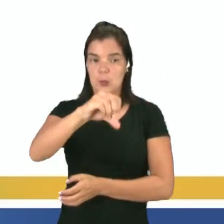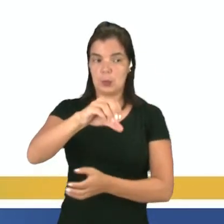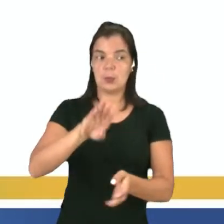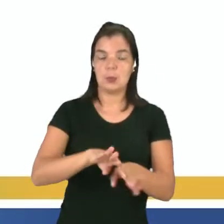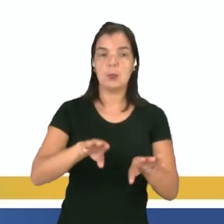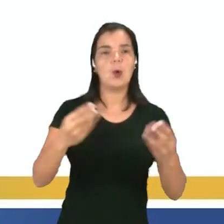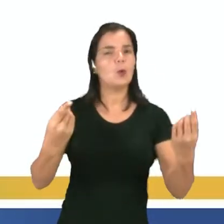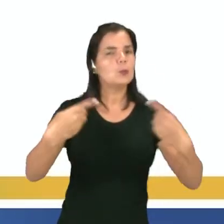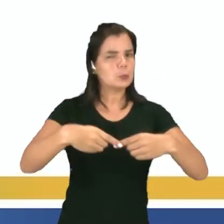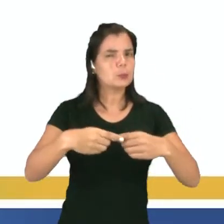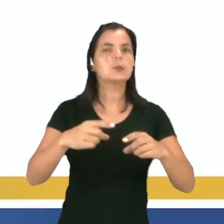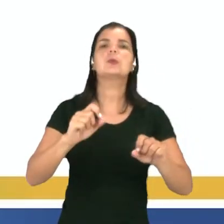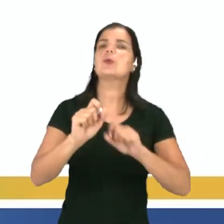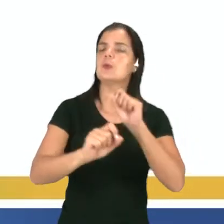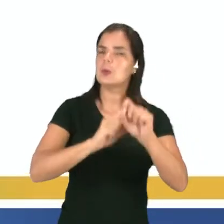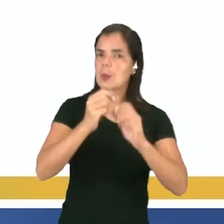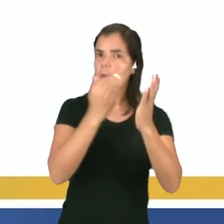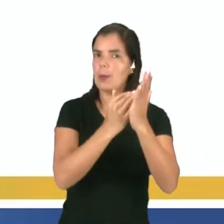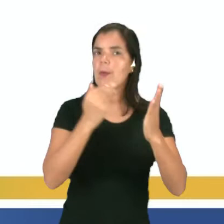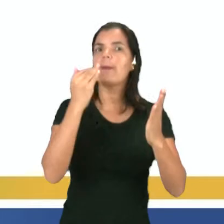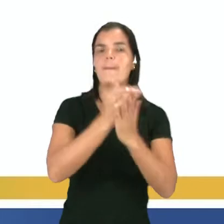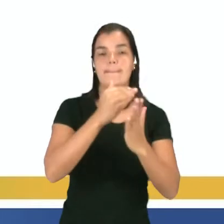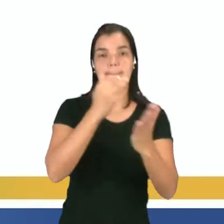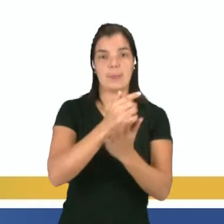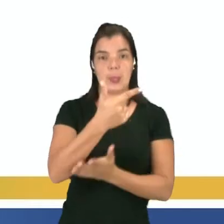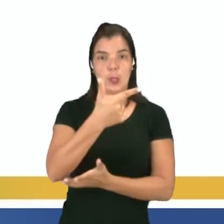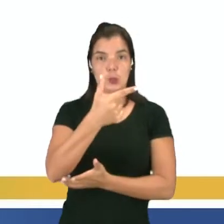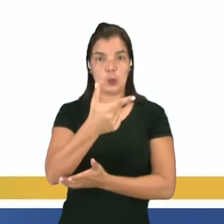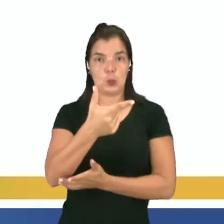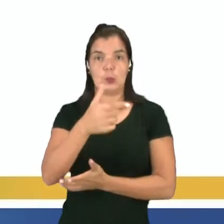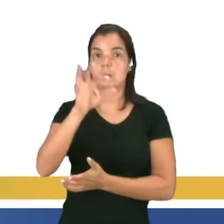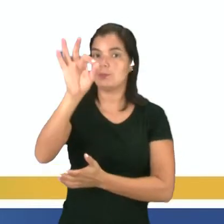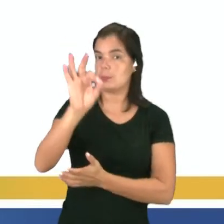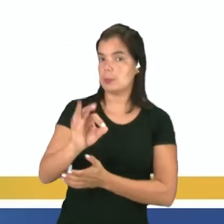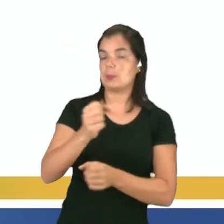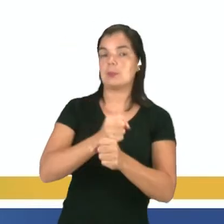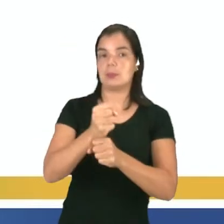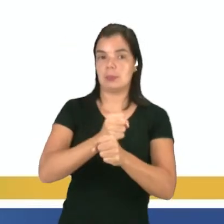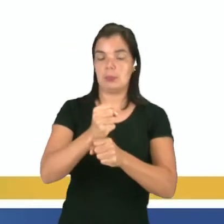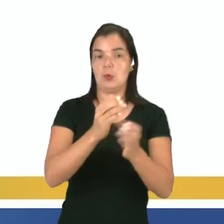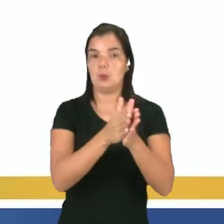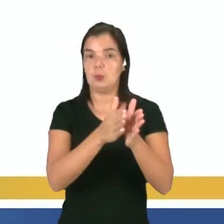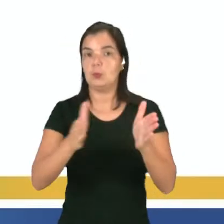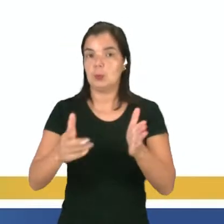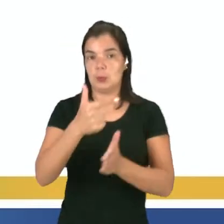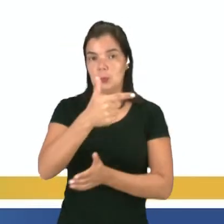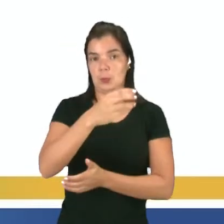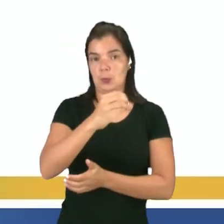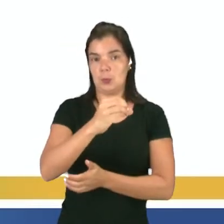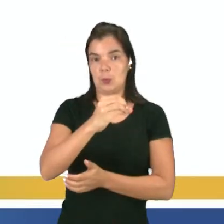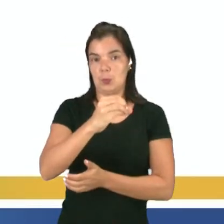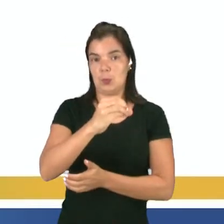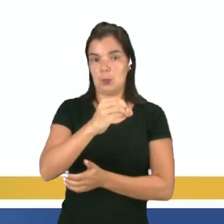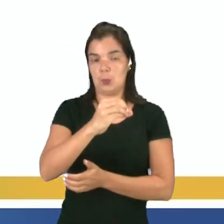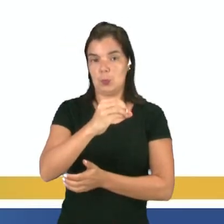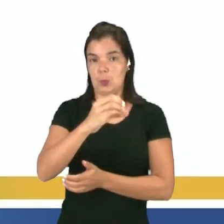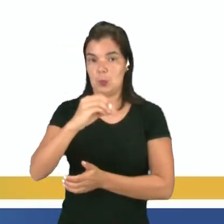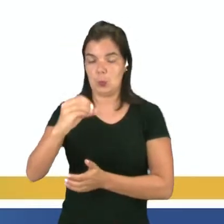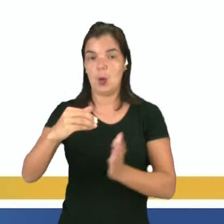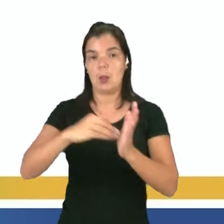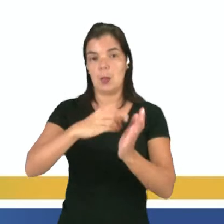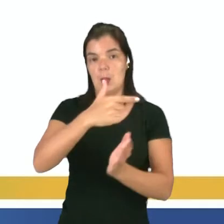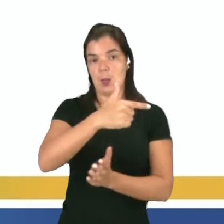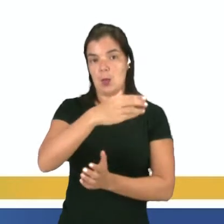contrasta fortemente com o aumento médio de 2% ao ano durante o período de 2000 a